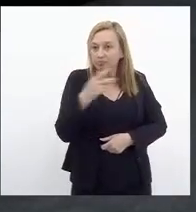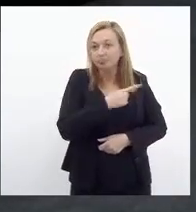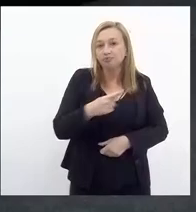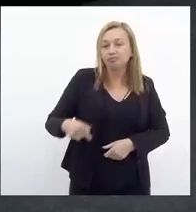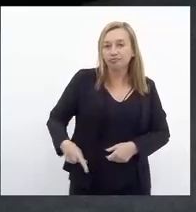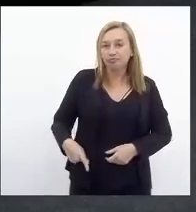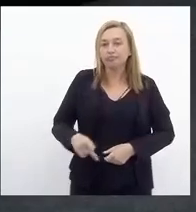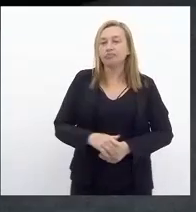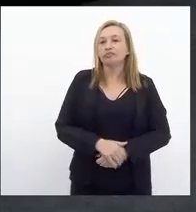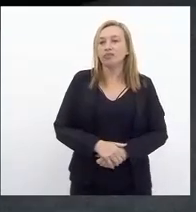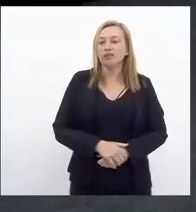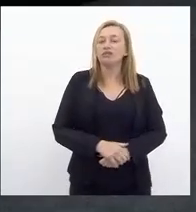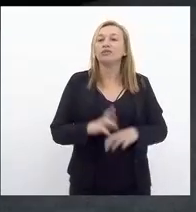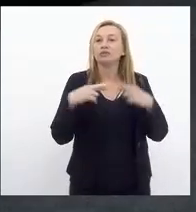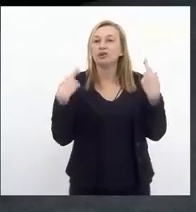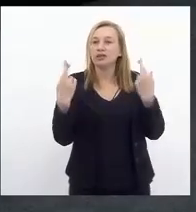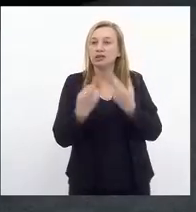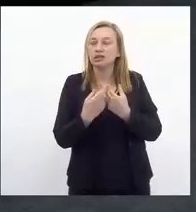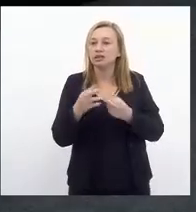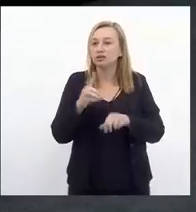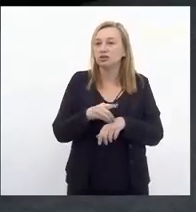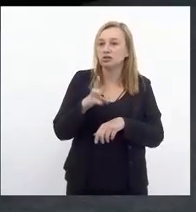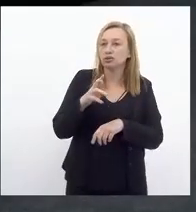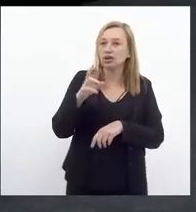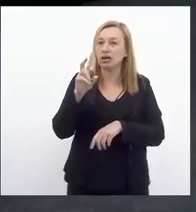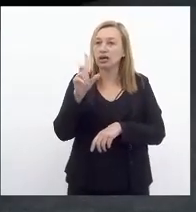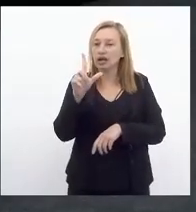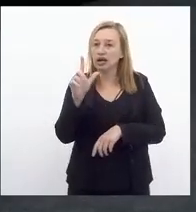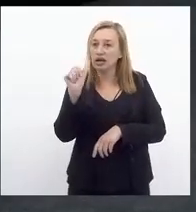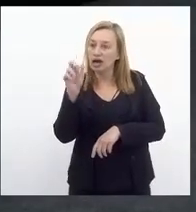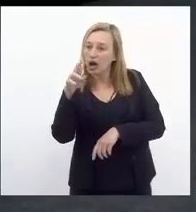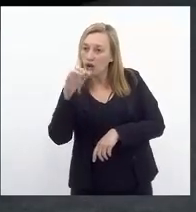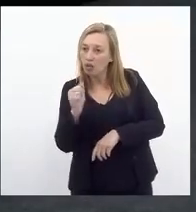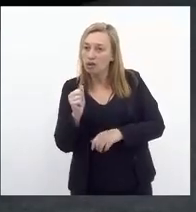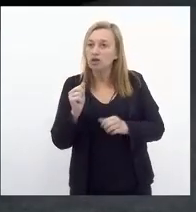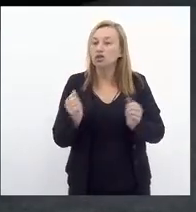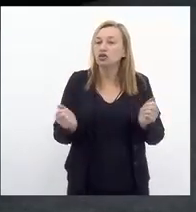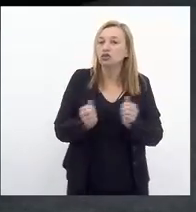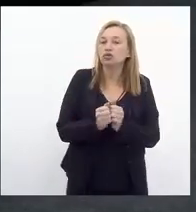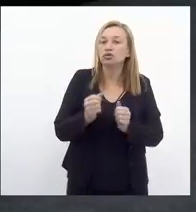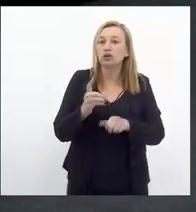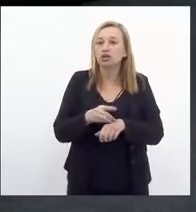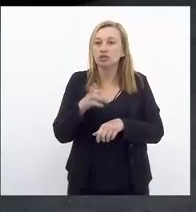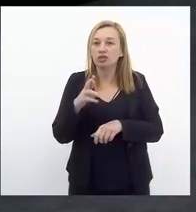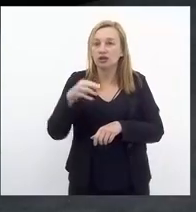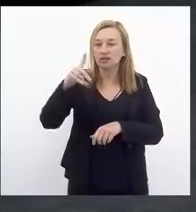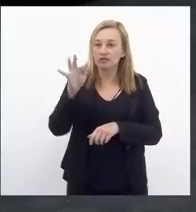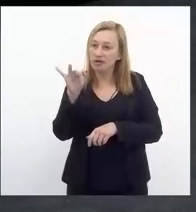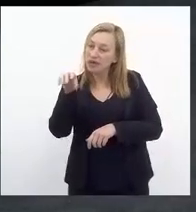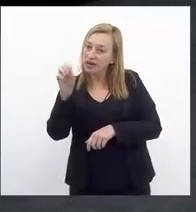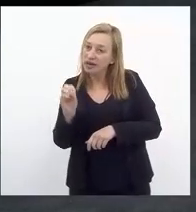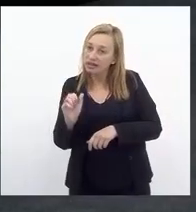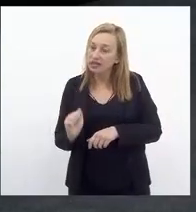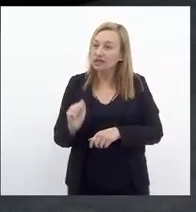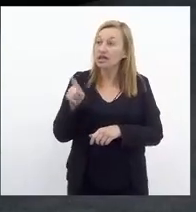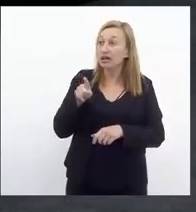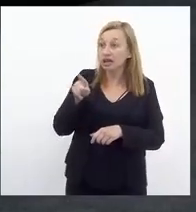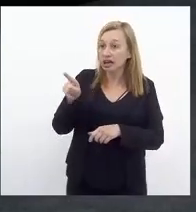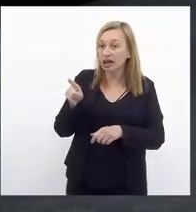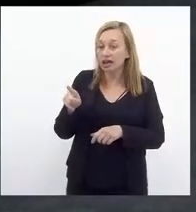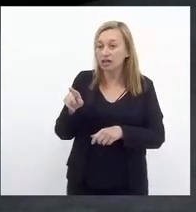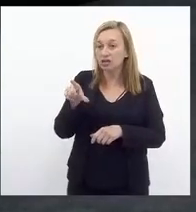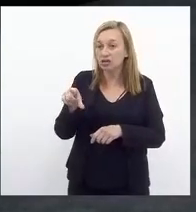presidente para fazer uma reunião com a doutora Laura Carneiro junto com a dona Fabiana e Gil e lá decidimos